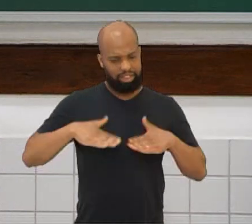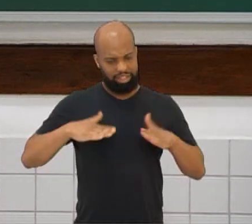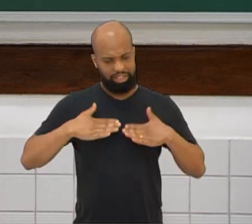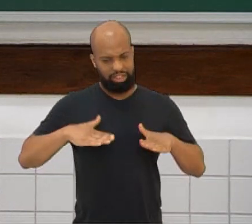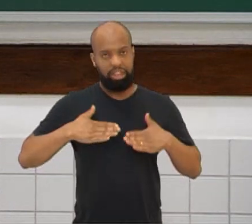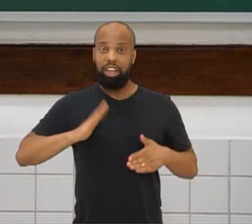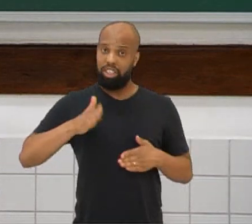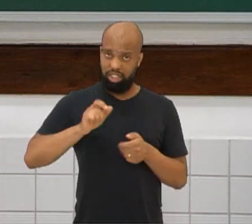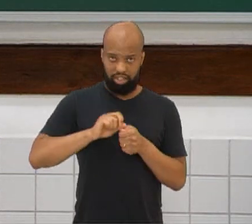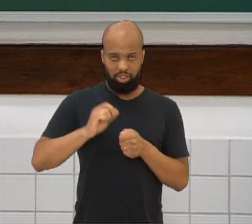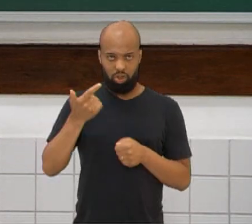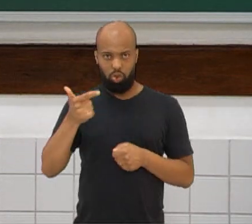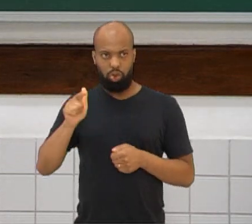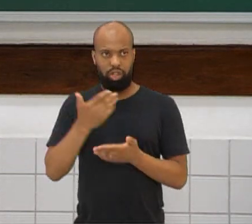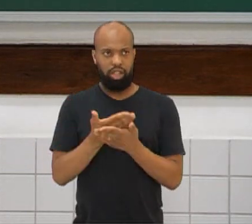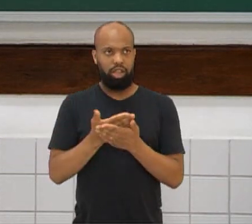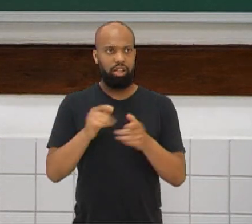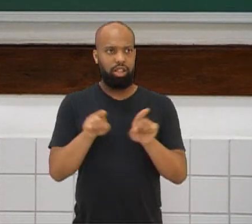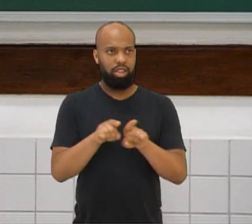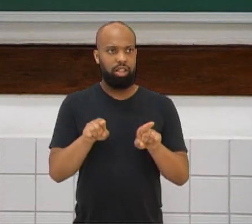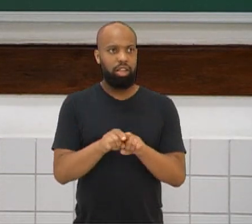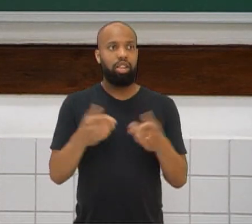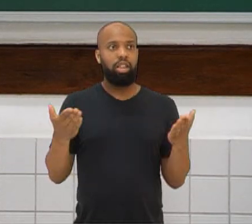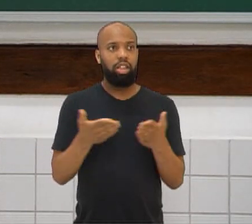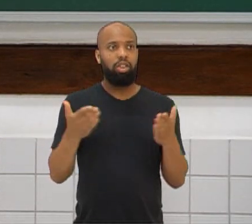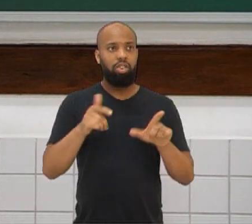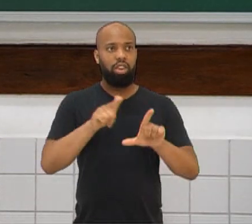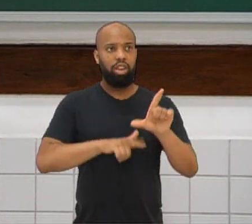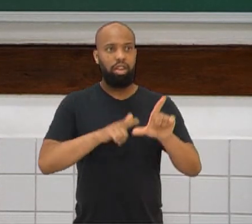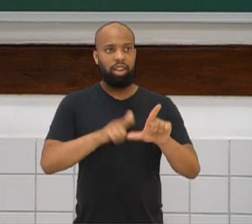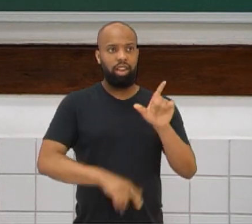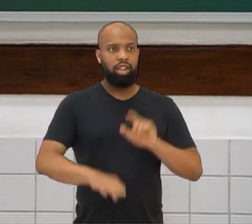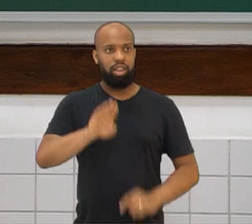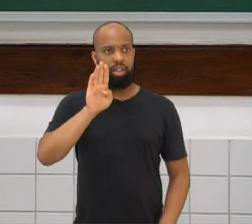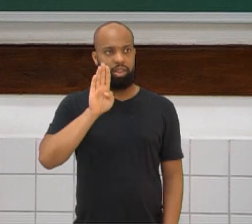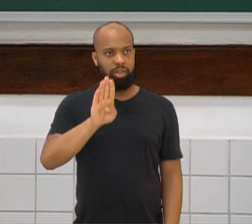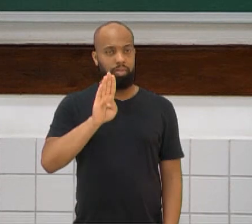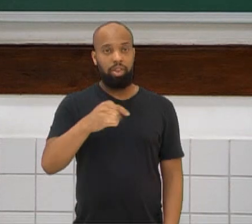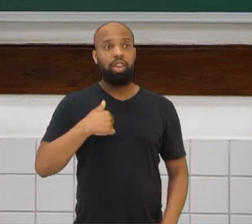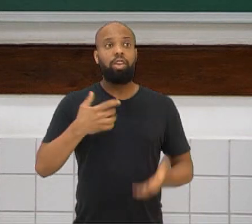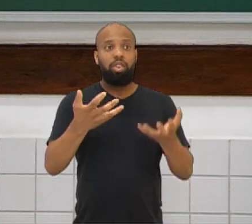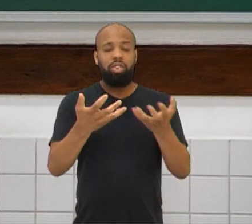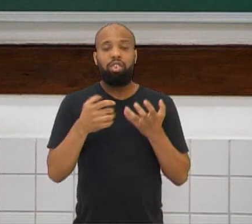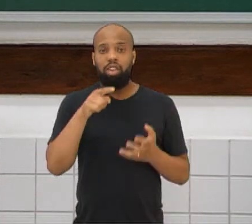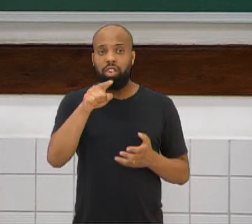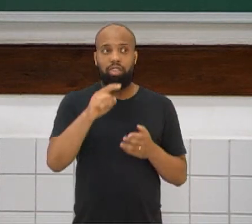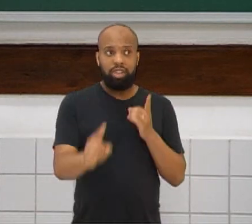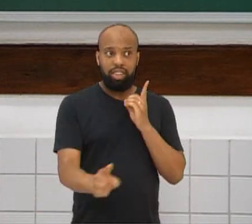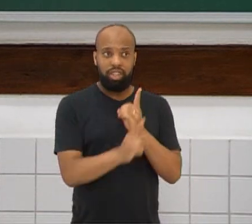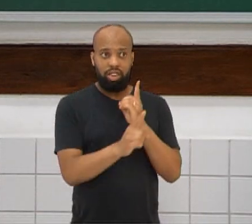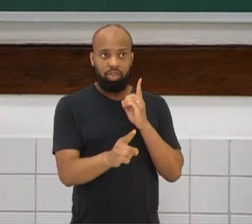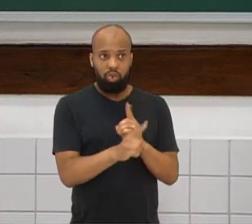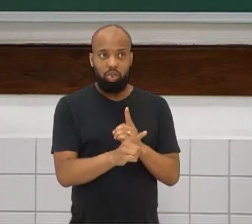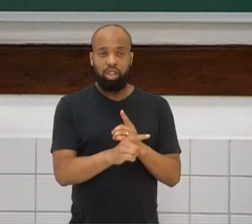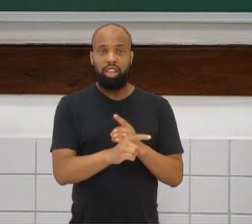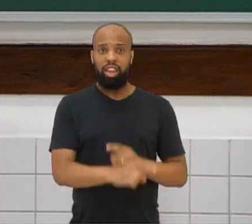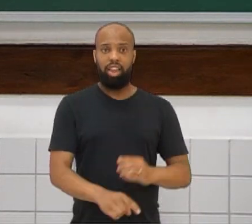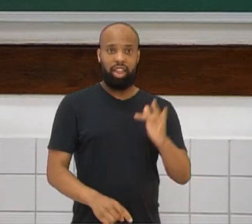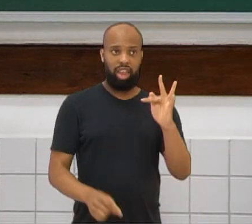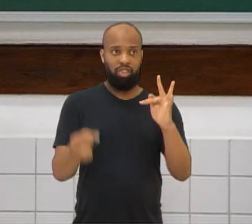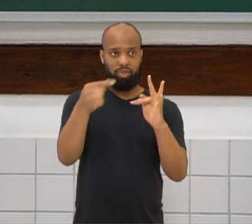a gente já fez nas outras aulas. Agora, a letra B. Letra B, eu quero que vocês calculem a função